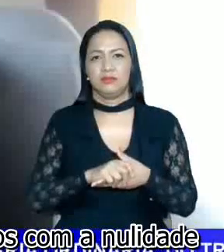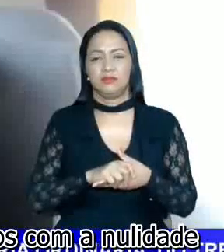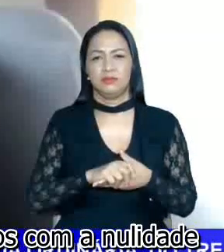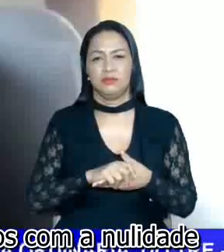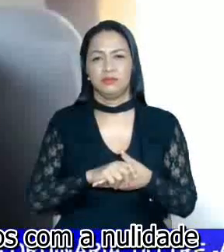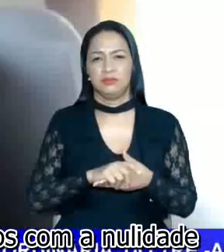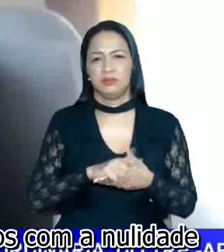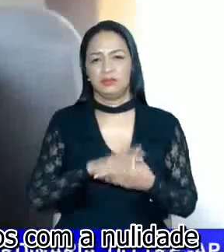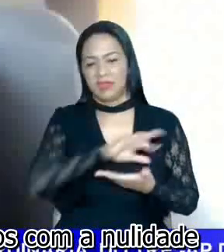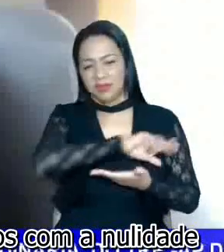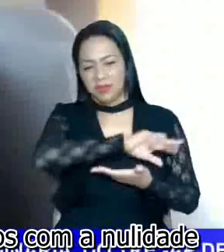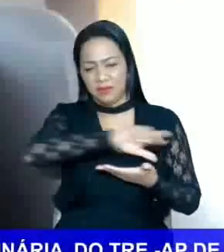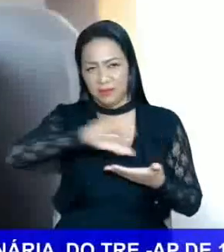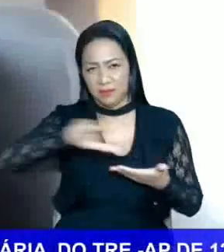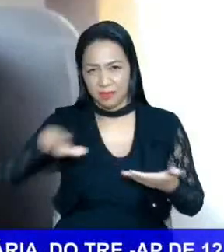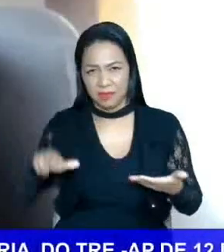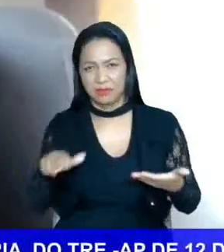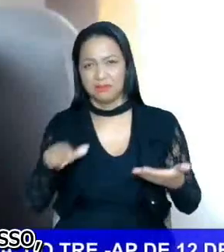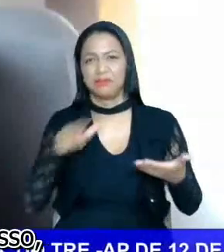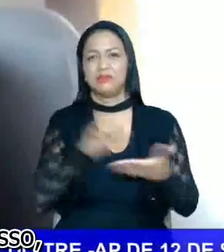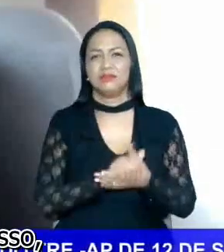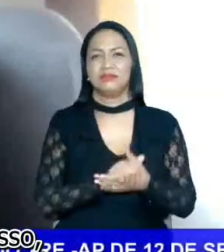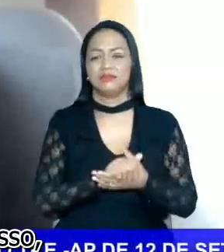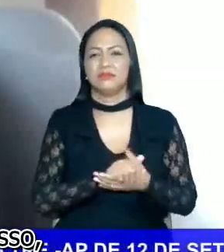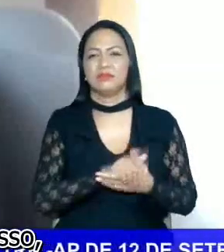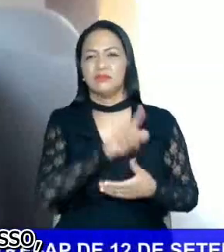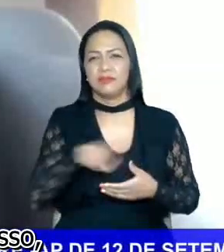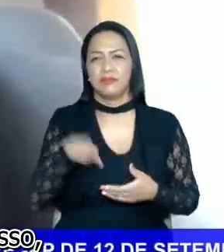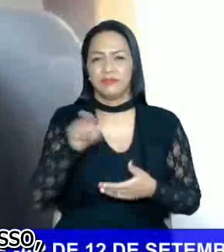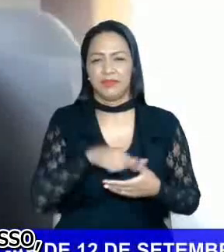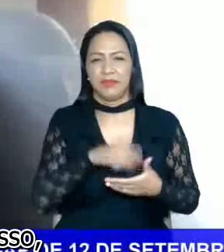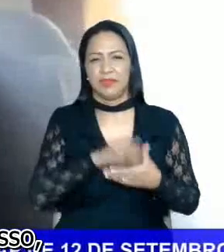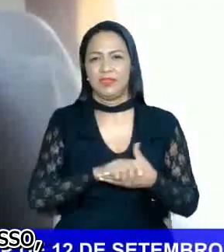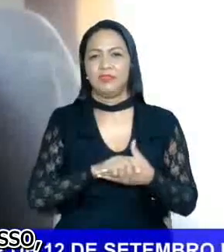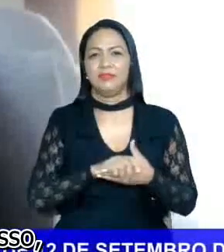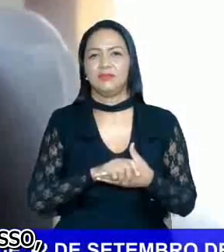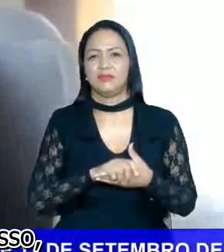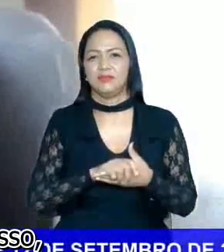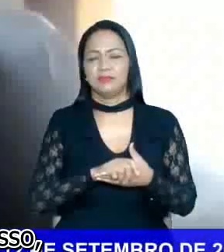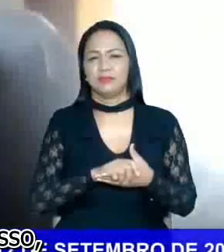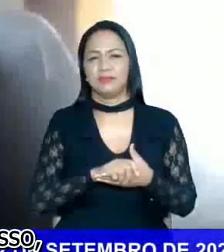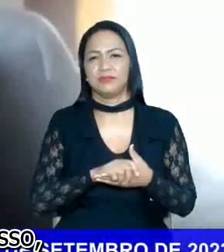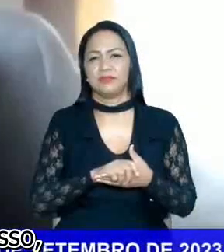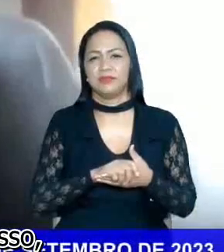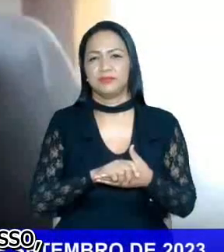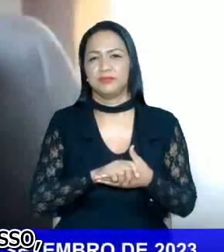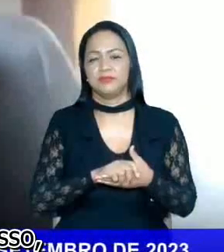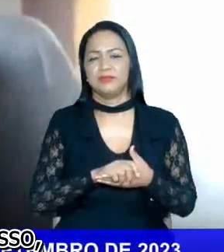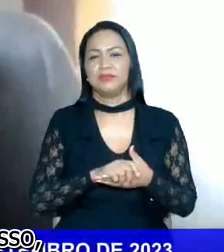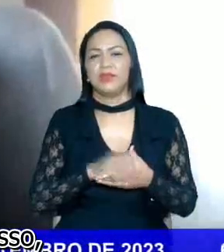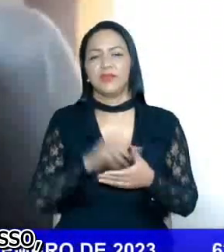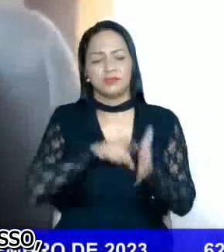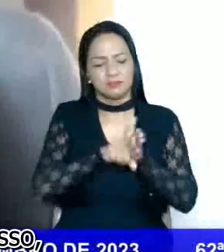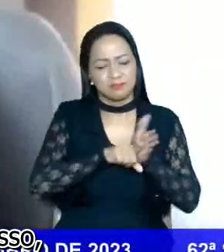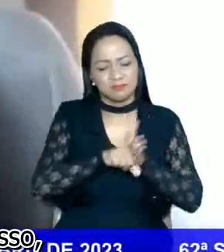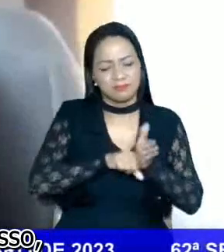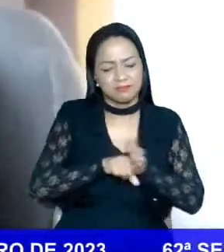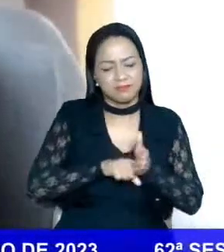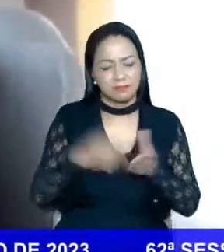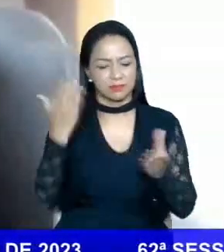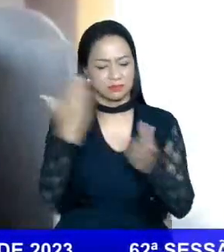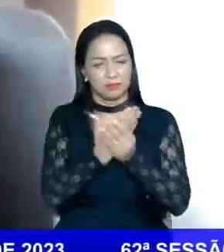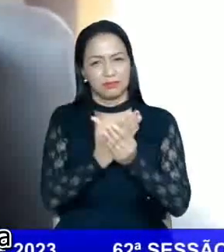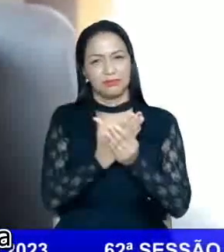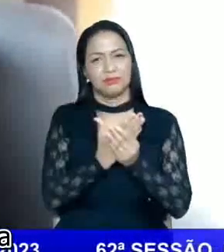aspectos relacionados com uma nulidade na citação por edital, e eu fui analisar o